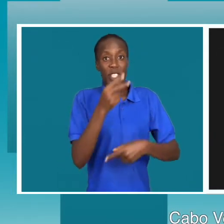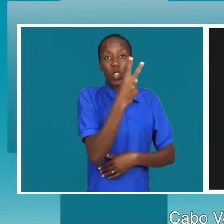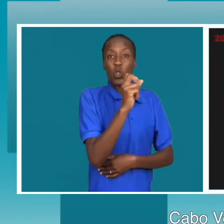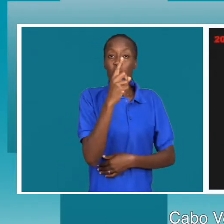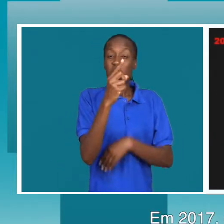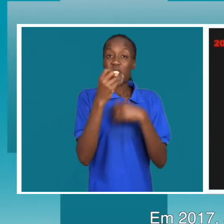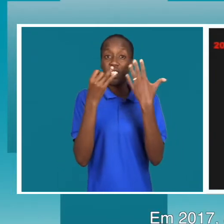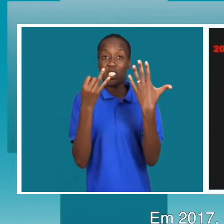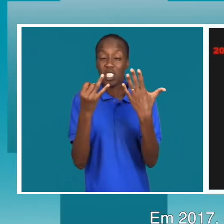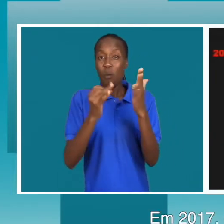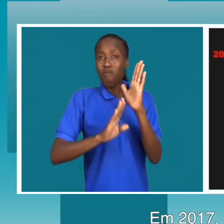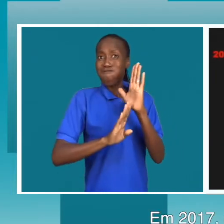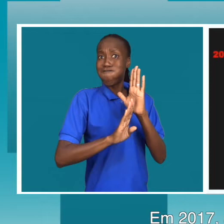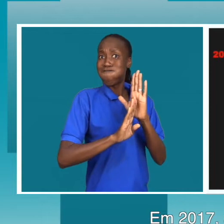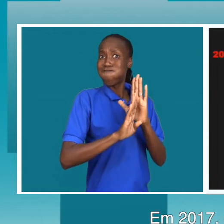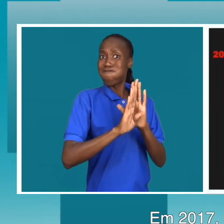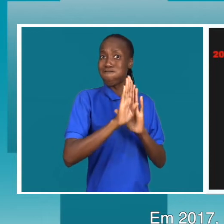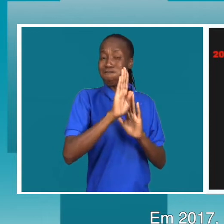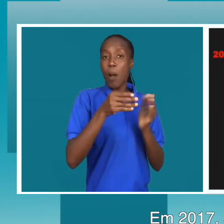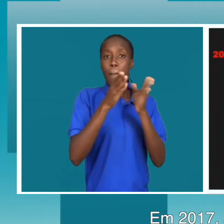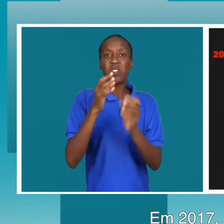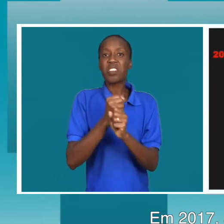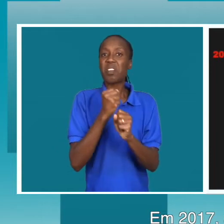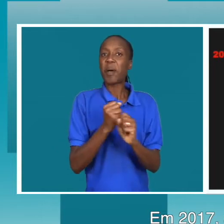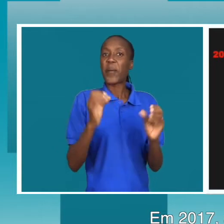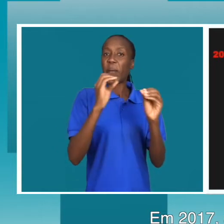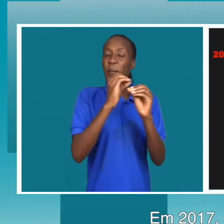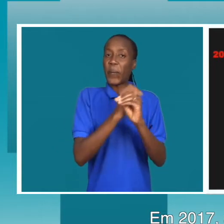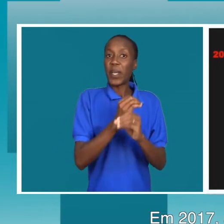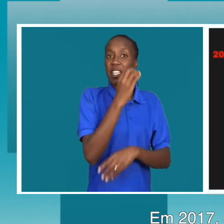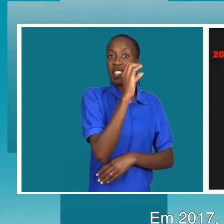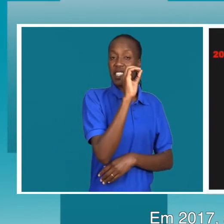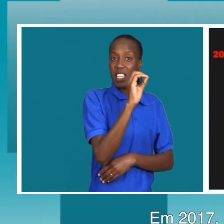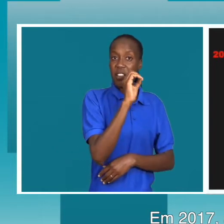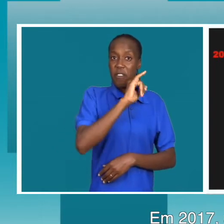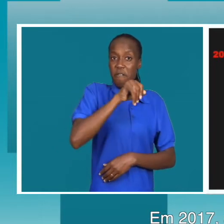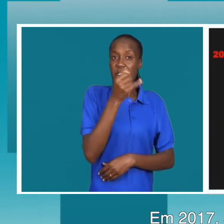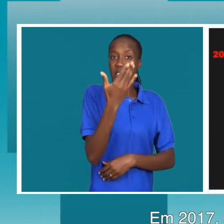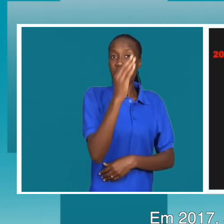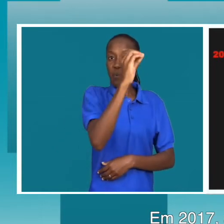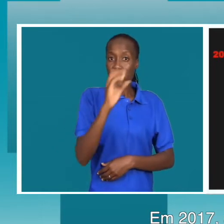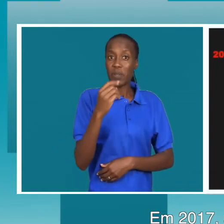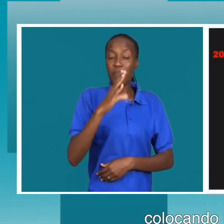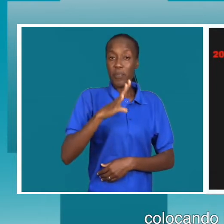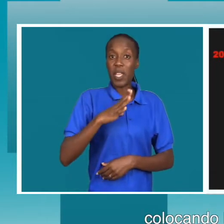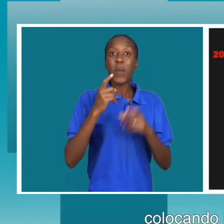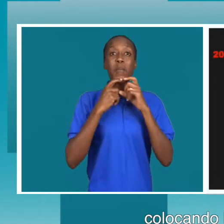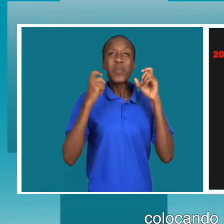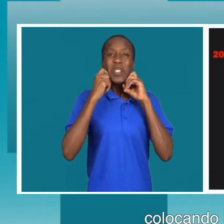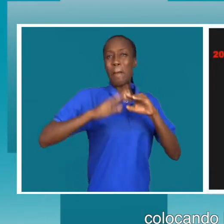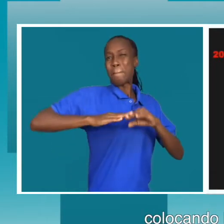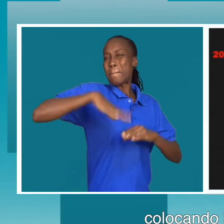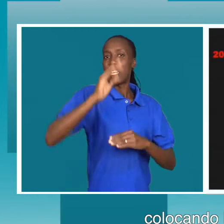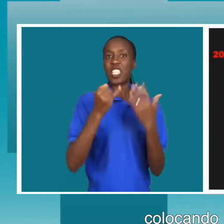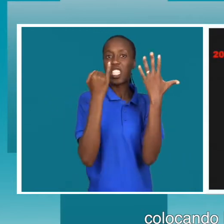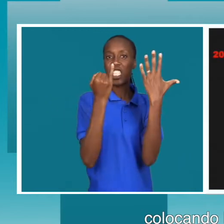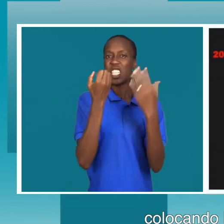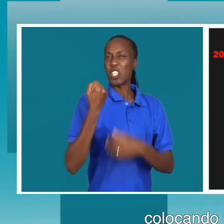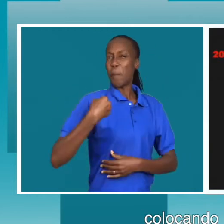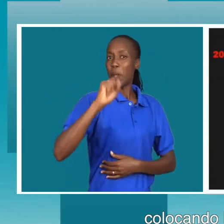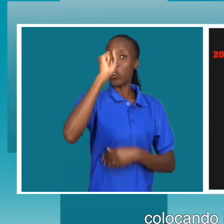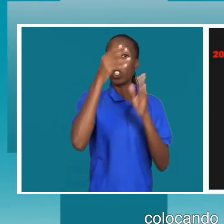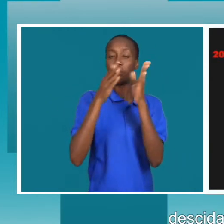Em 2017, a taxa de desemprego no país decresceu em 0,5%, colocando Moçambique com mais de 6